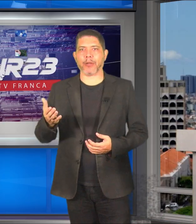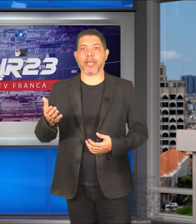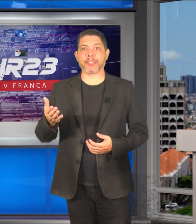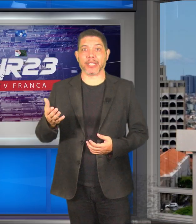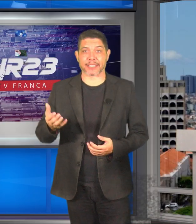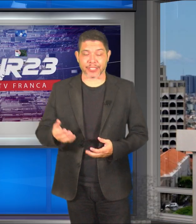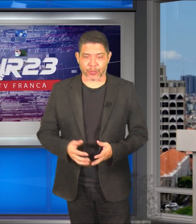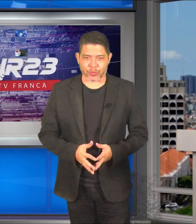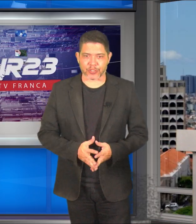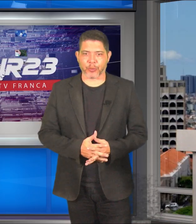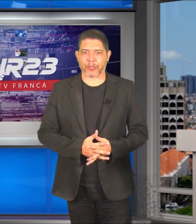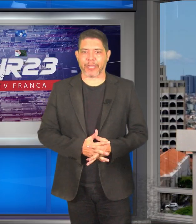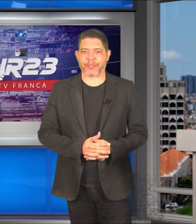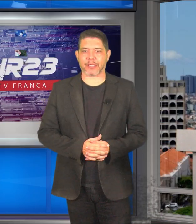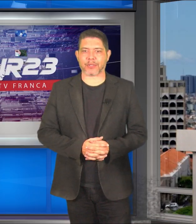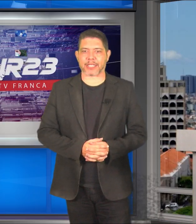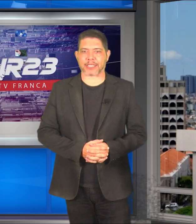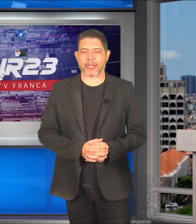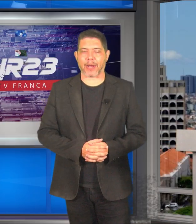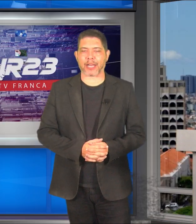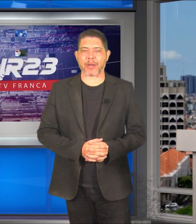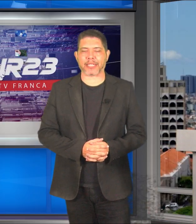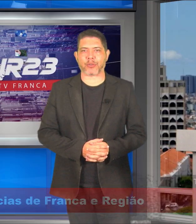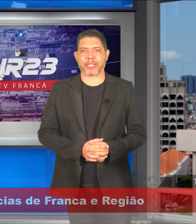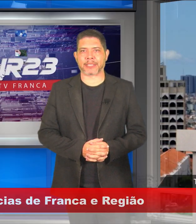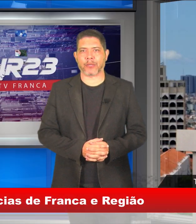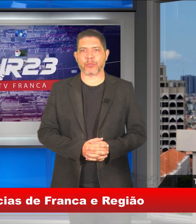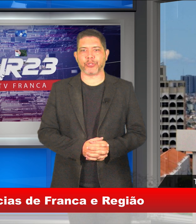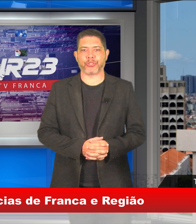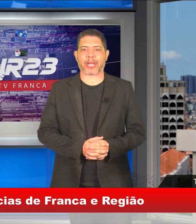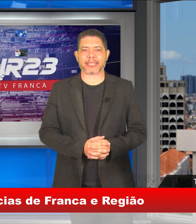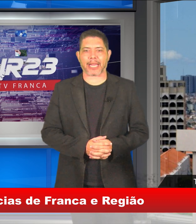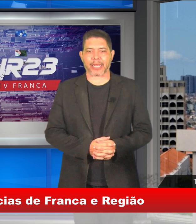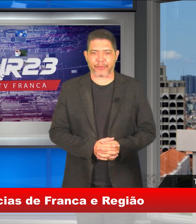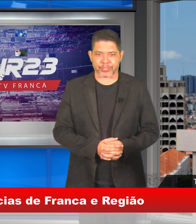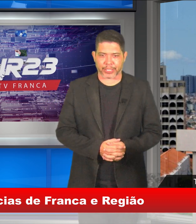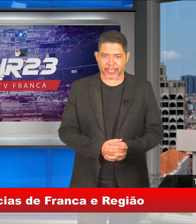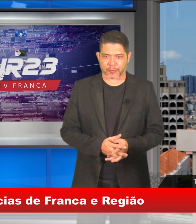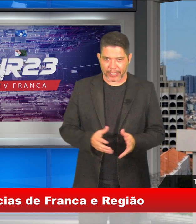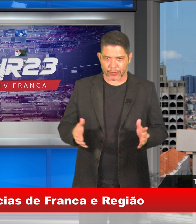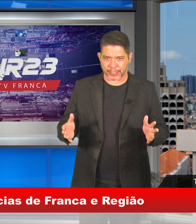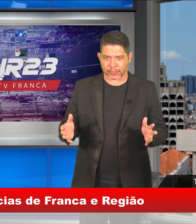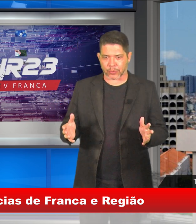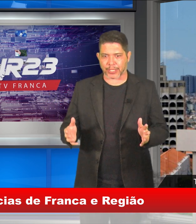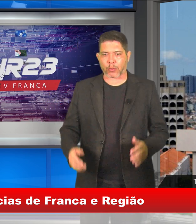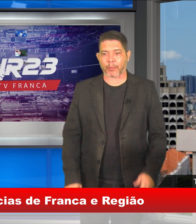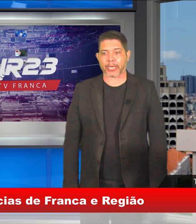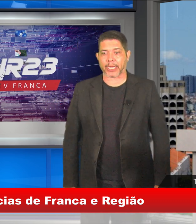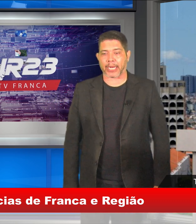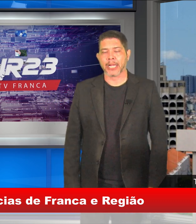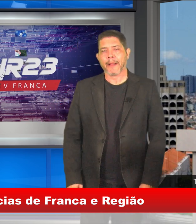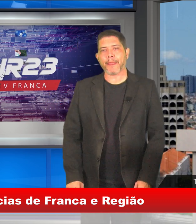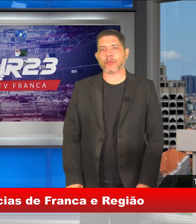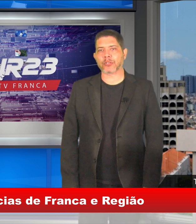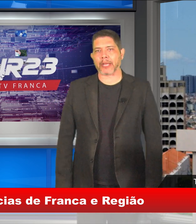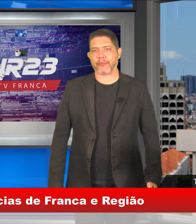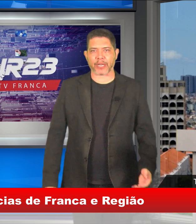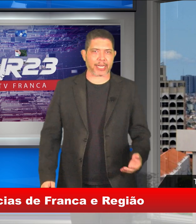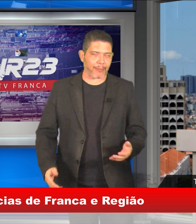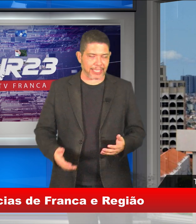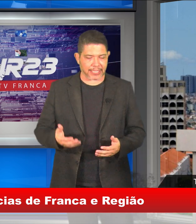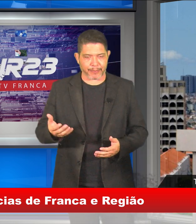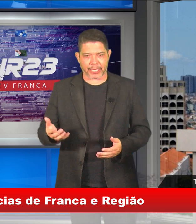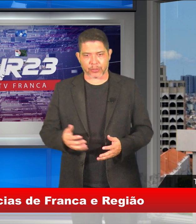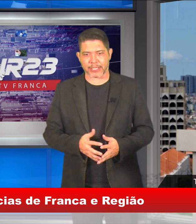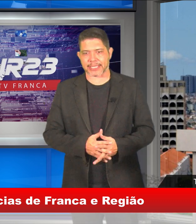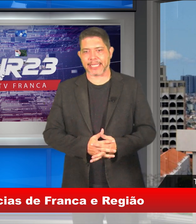Olá, boa noite. Sejam todos muito bem-vindos. Está no ar mais uma edição do JR 23 para você que nos acompanha, não só em